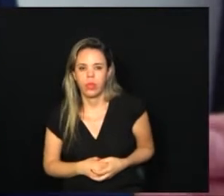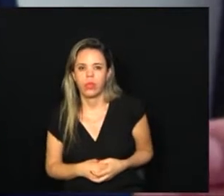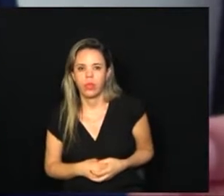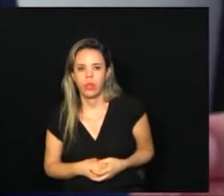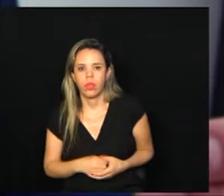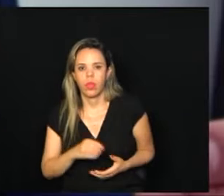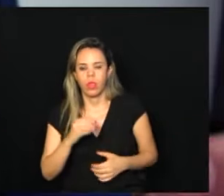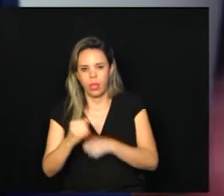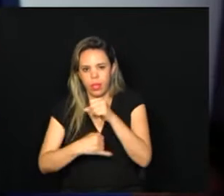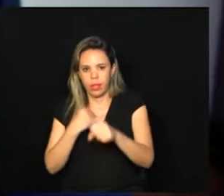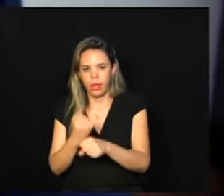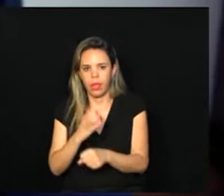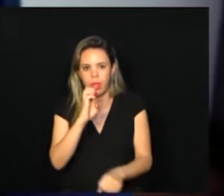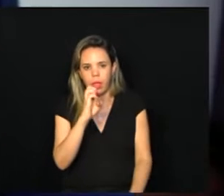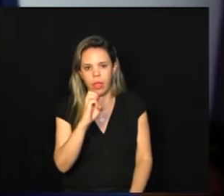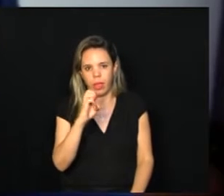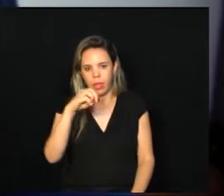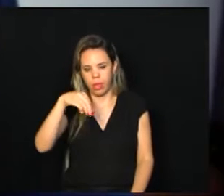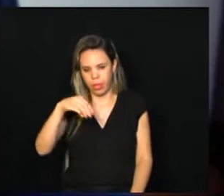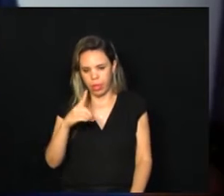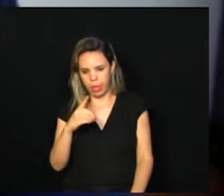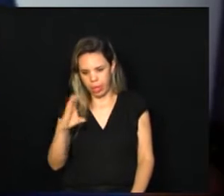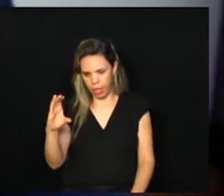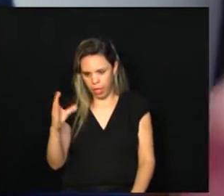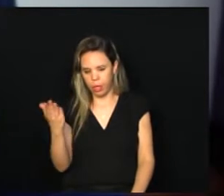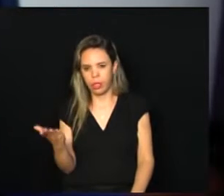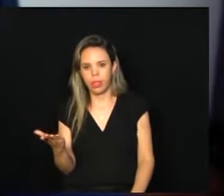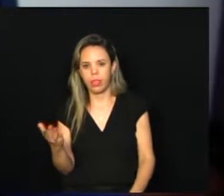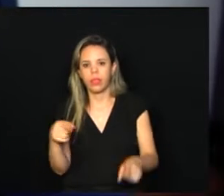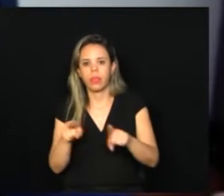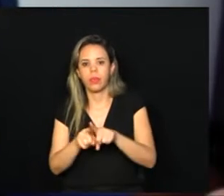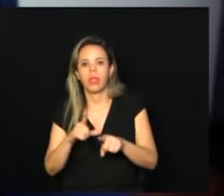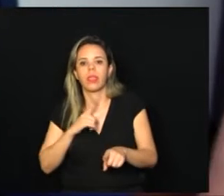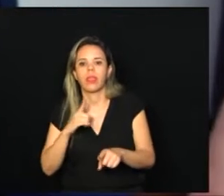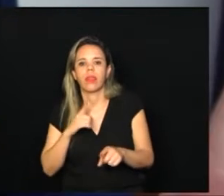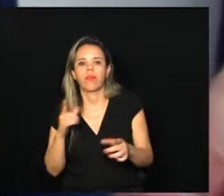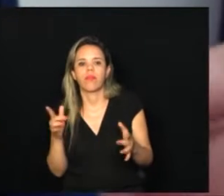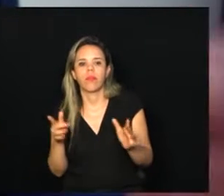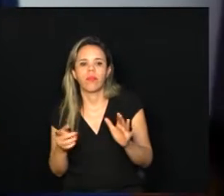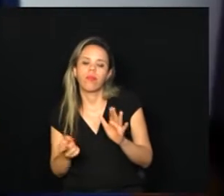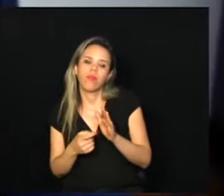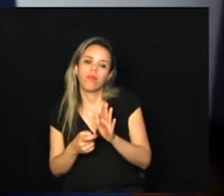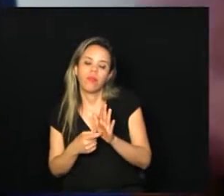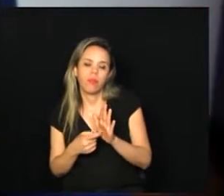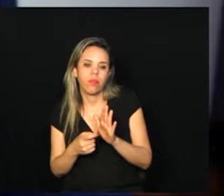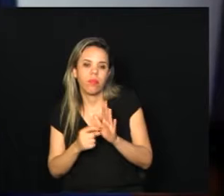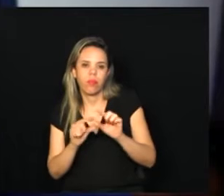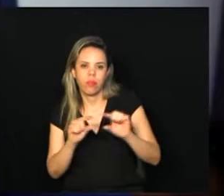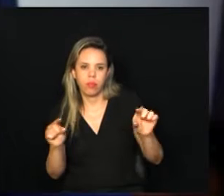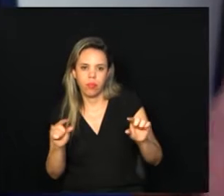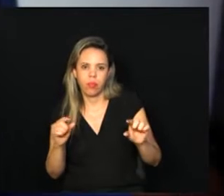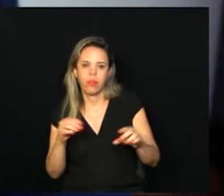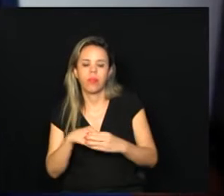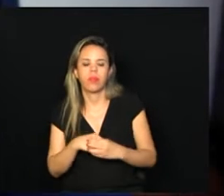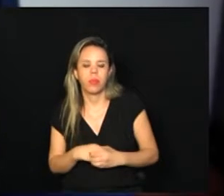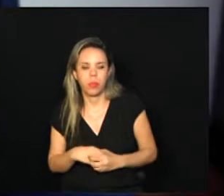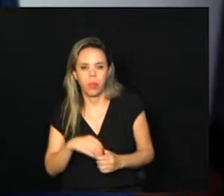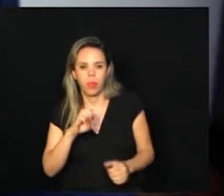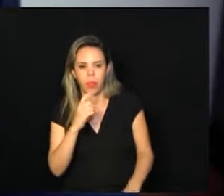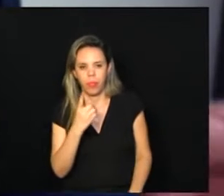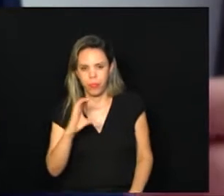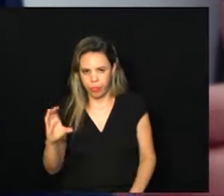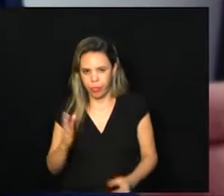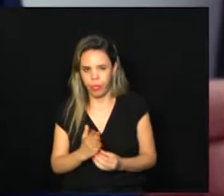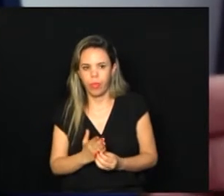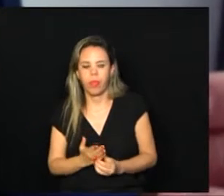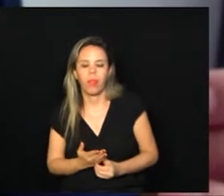vão poder... INDEC, né, secretário? Pode ser no site da INDEC, também vai ter um link lá. Vai ser no site da INDEC, tem um link